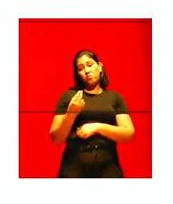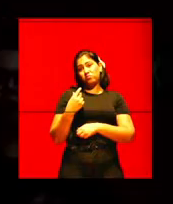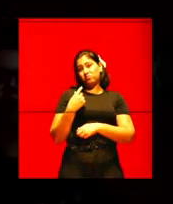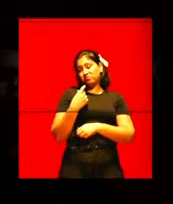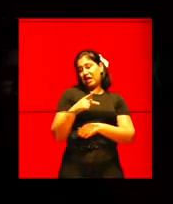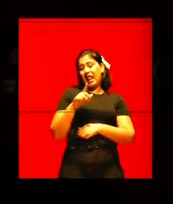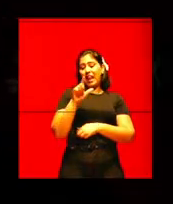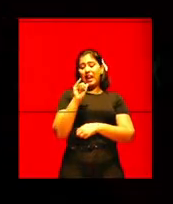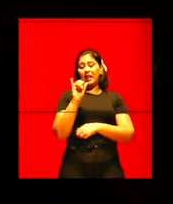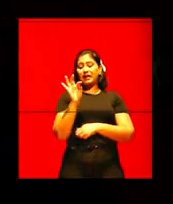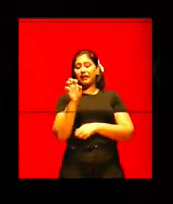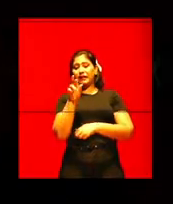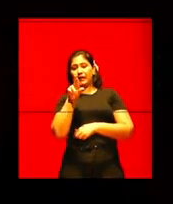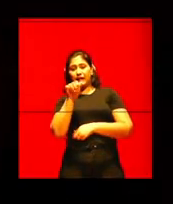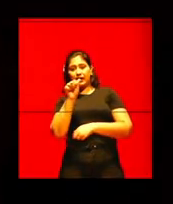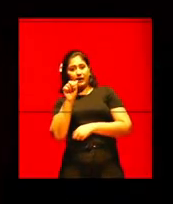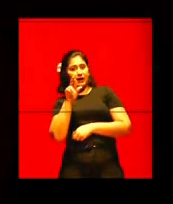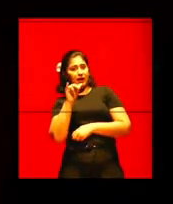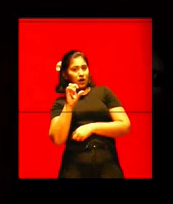Qual que vocês acham?